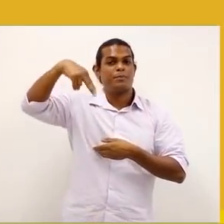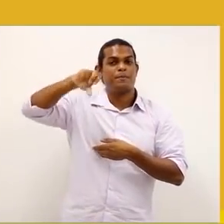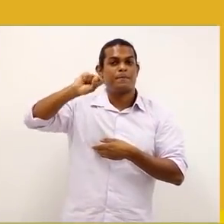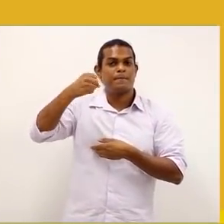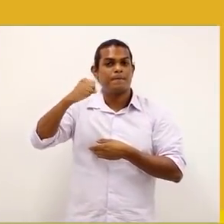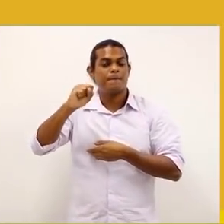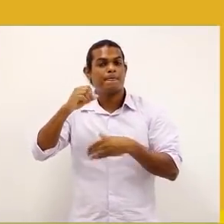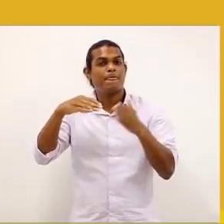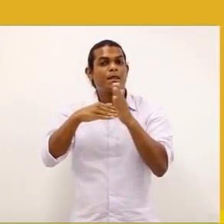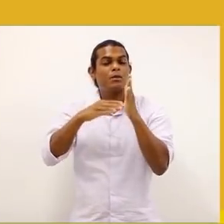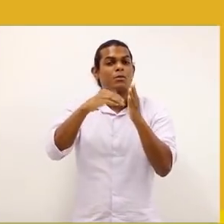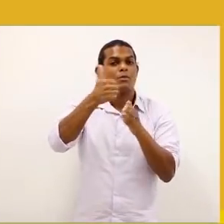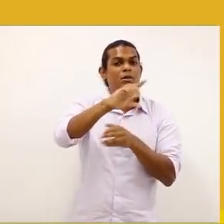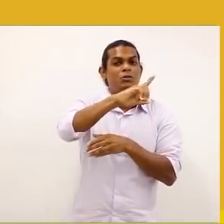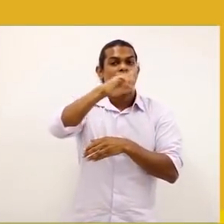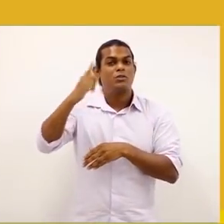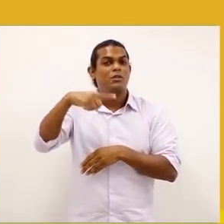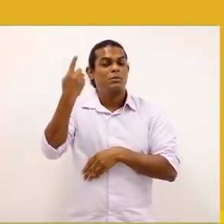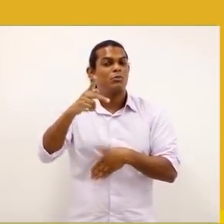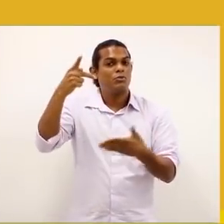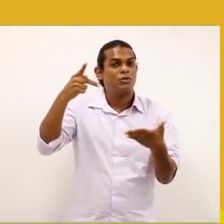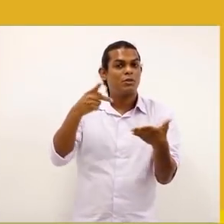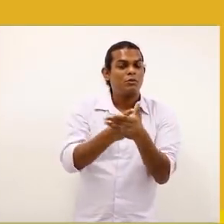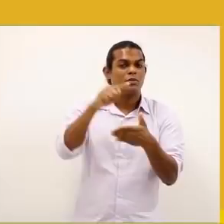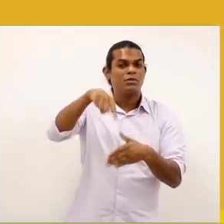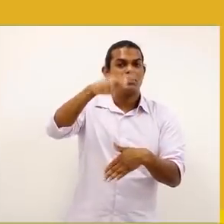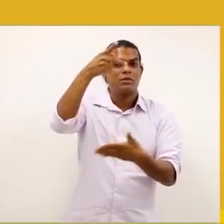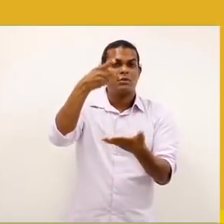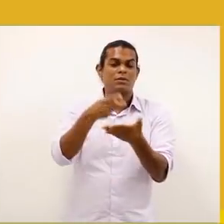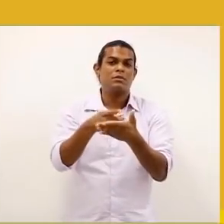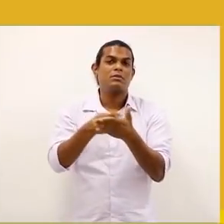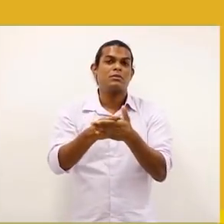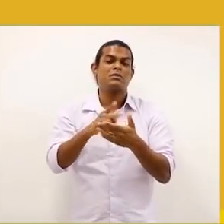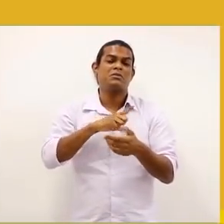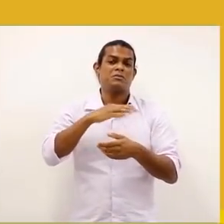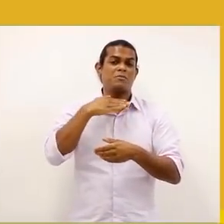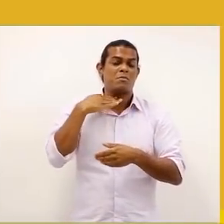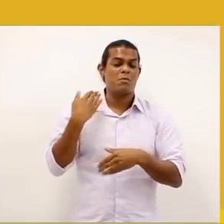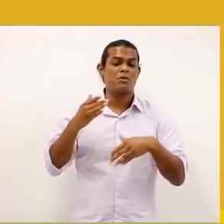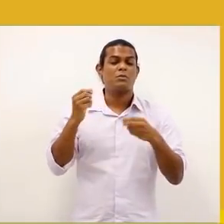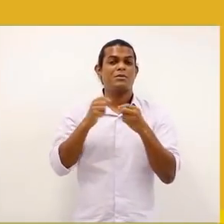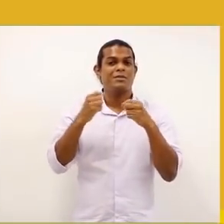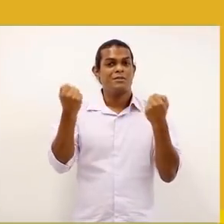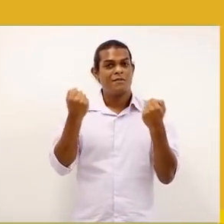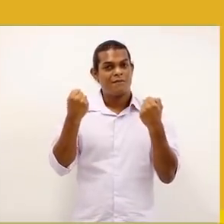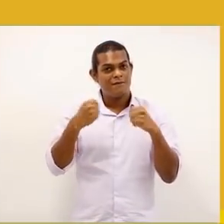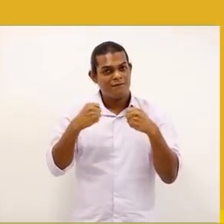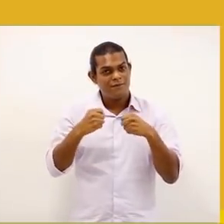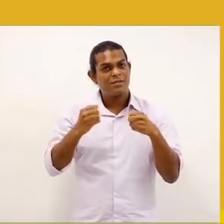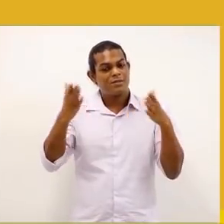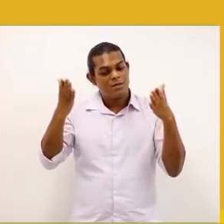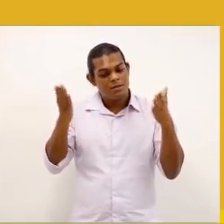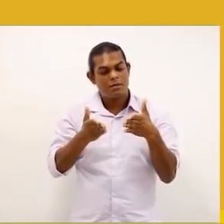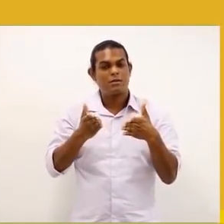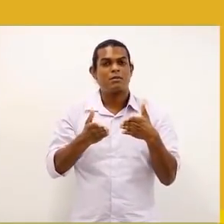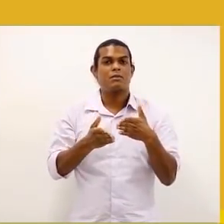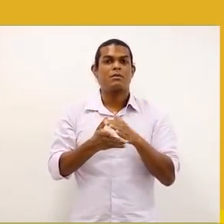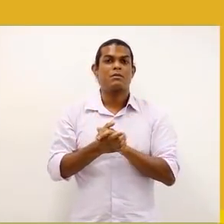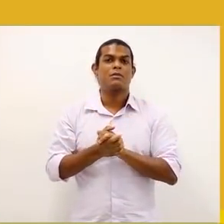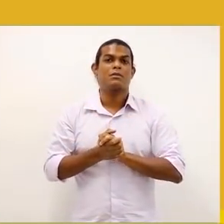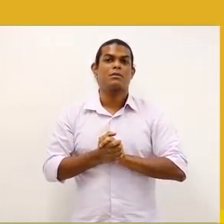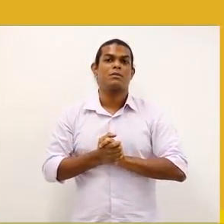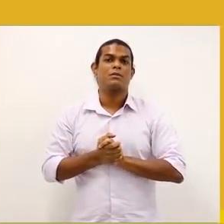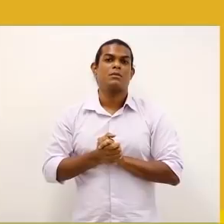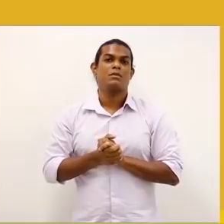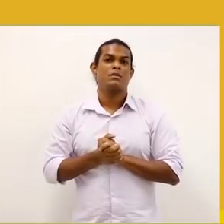útil seguinte da ocorrência. Se houver morte, tem que ser de imediato. A autoridade competente, aí no caso, a autoridade competente é